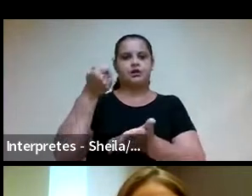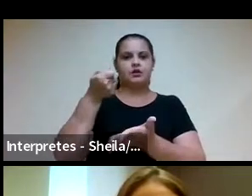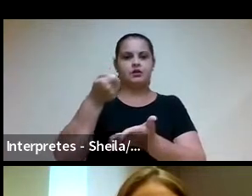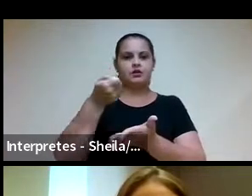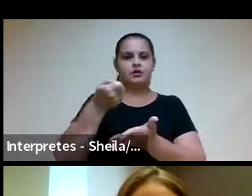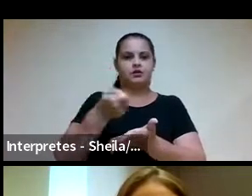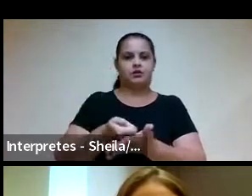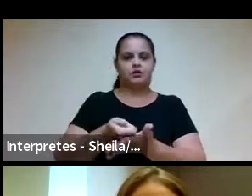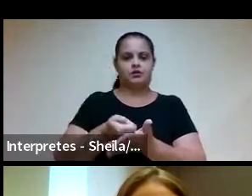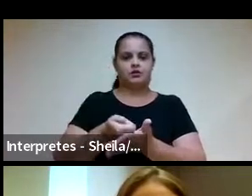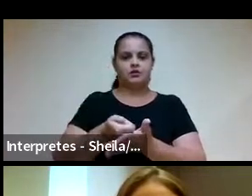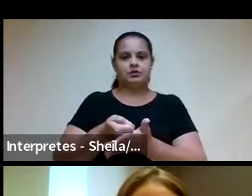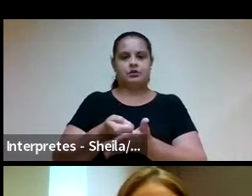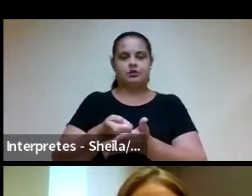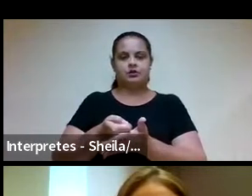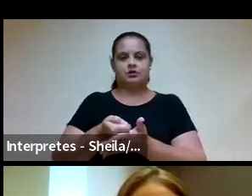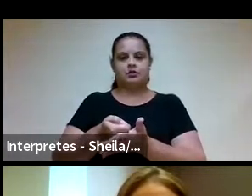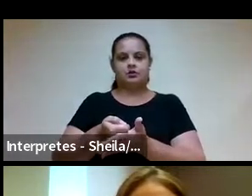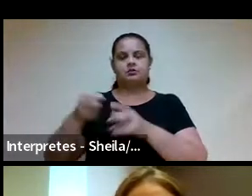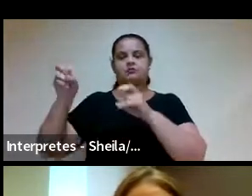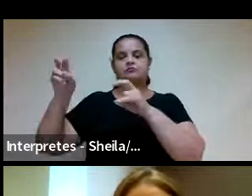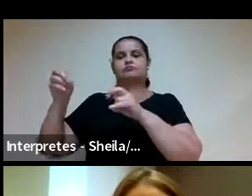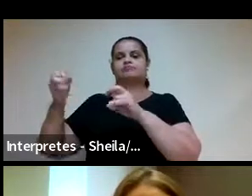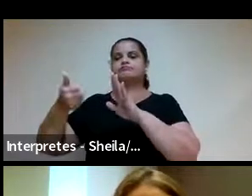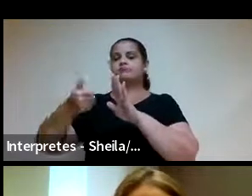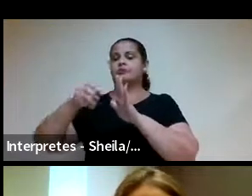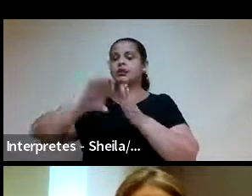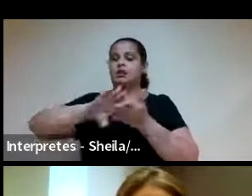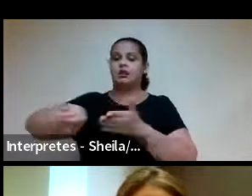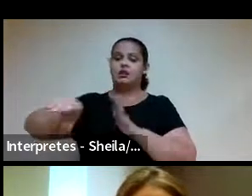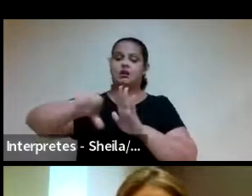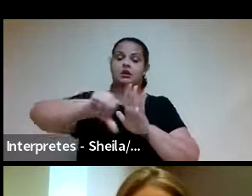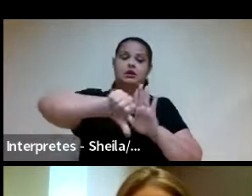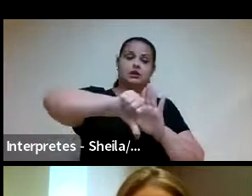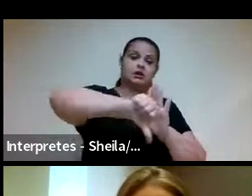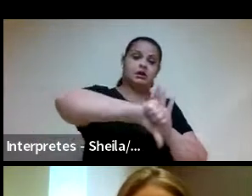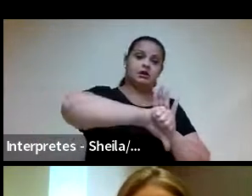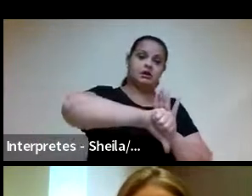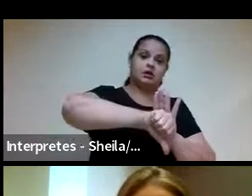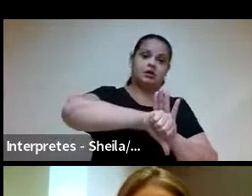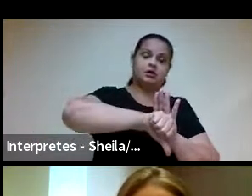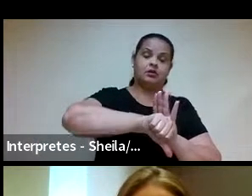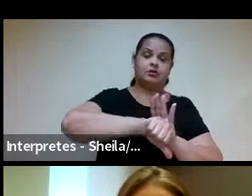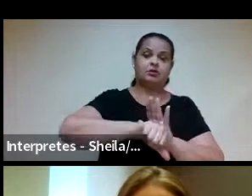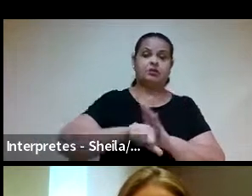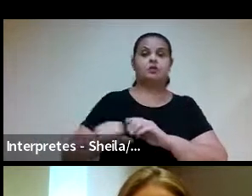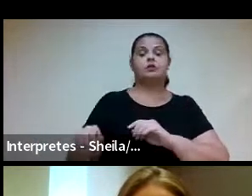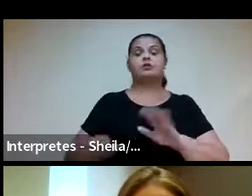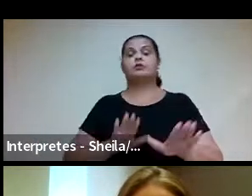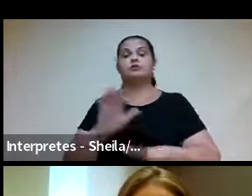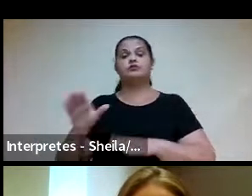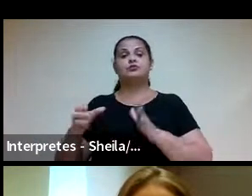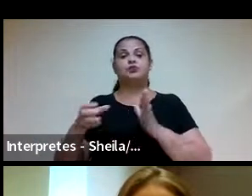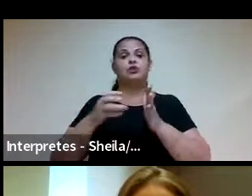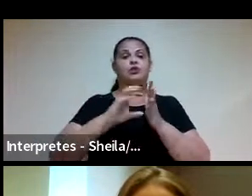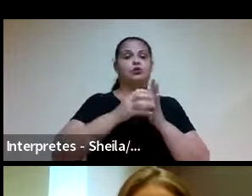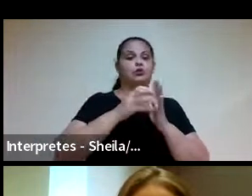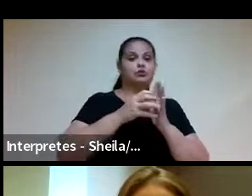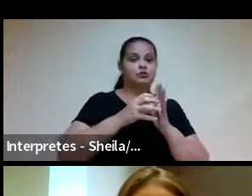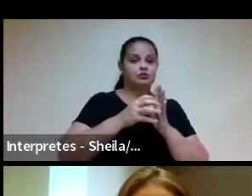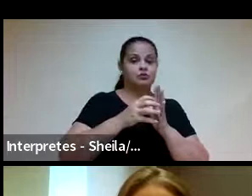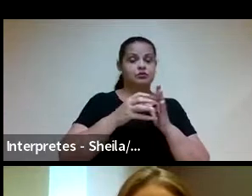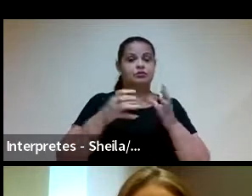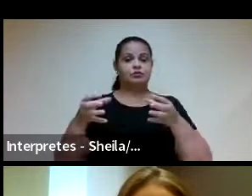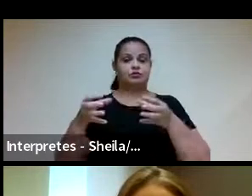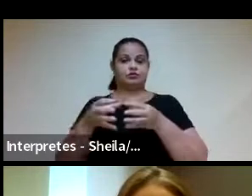ela restringe a legitimidade a candidatos, partidos políticos, coligações